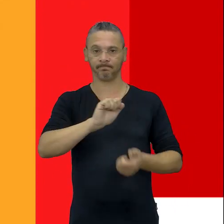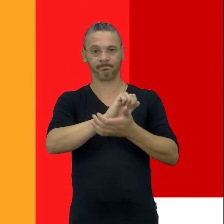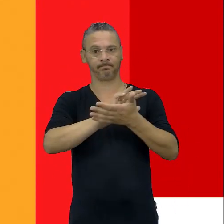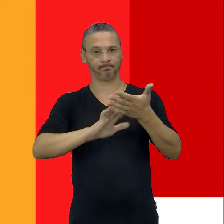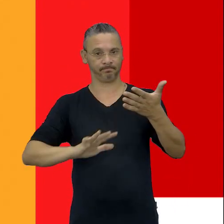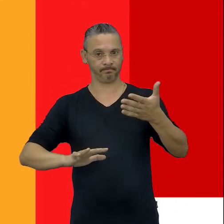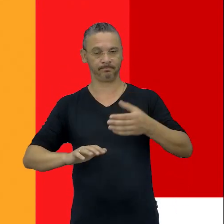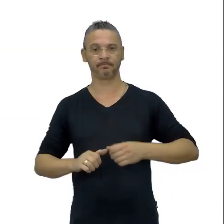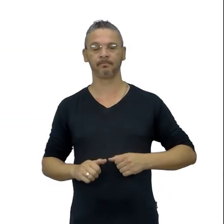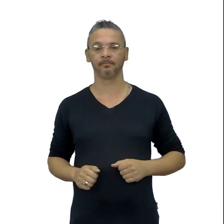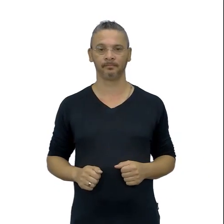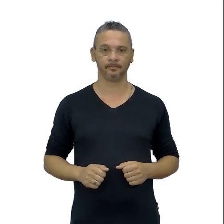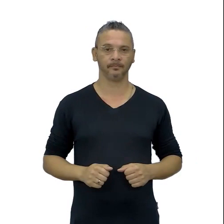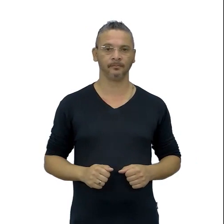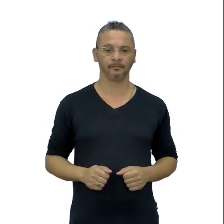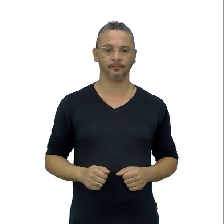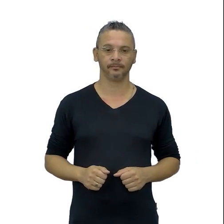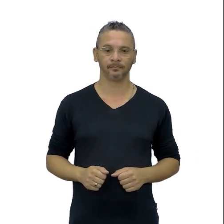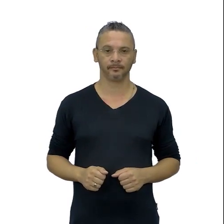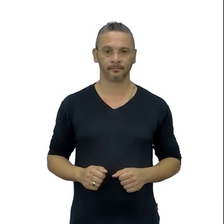atividades.